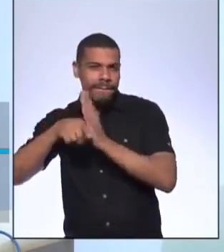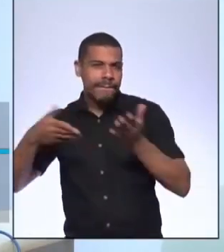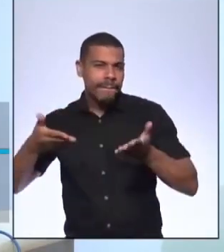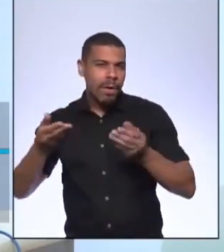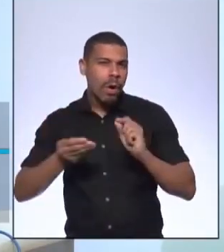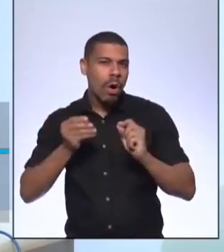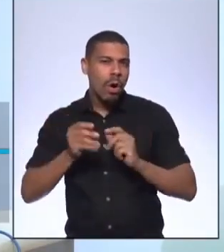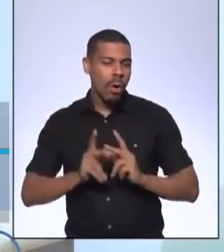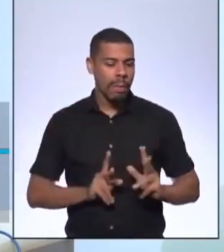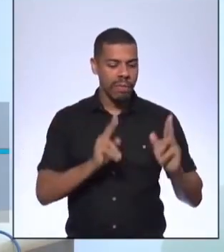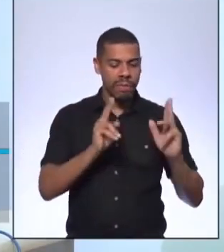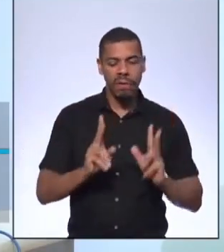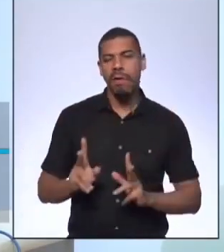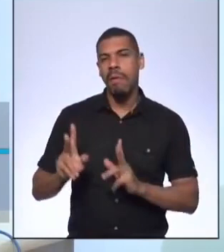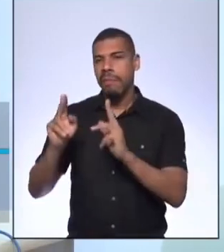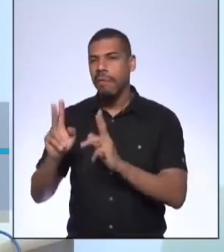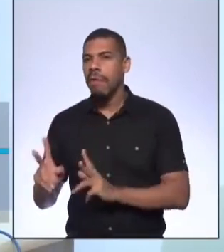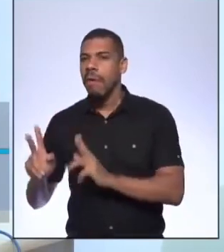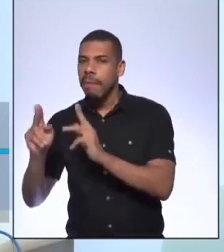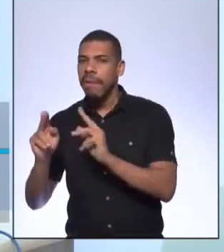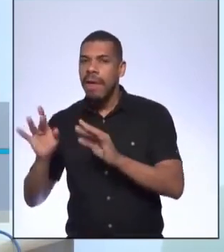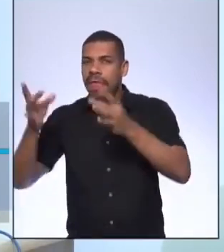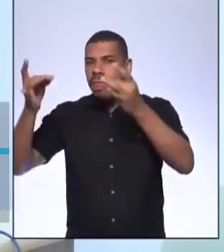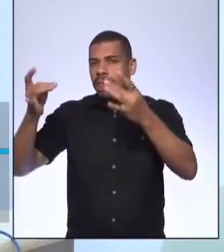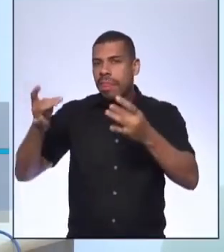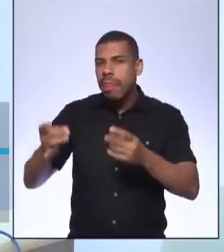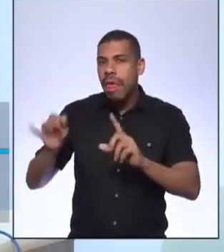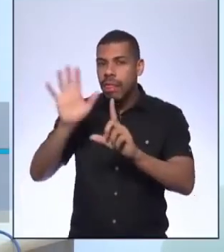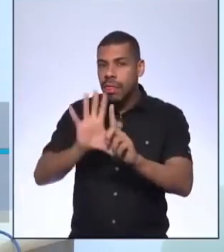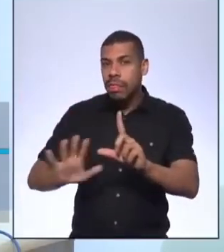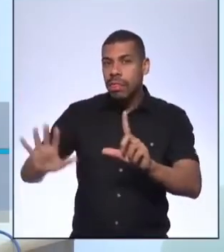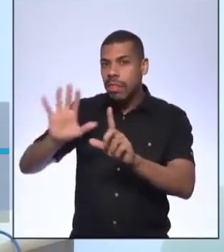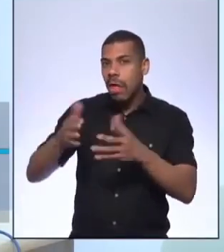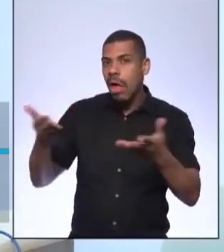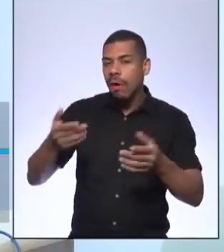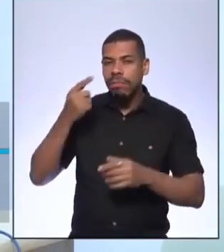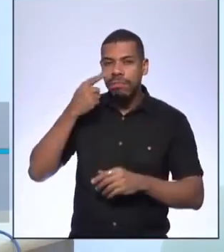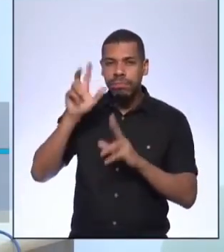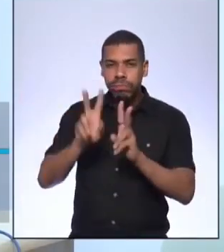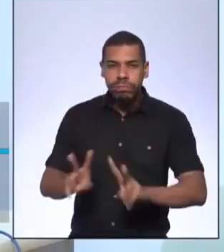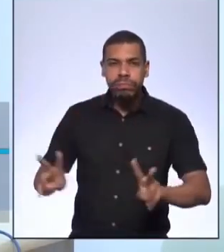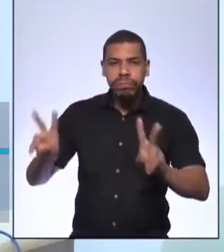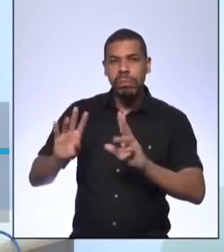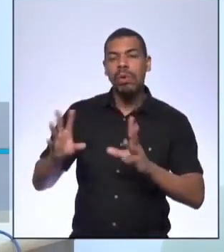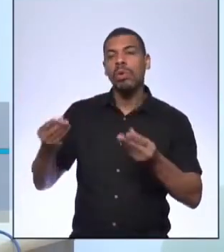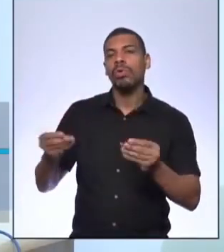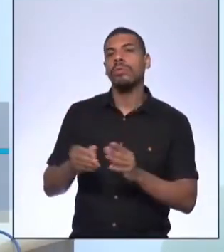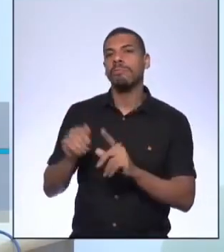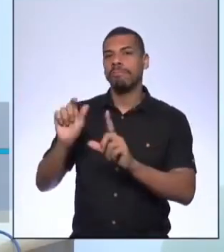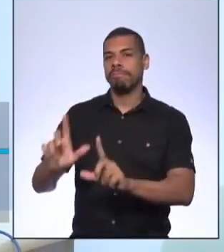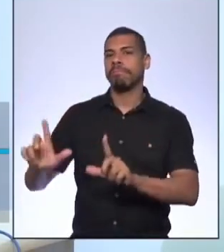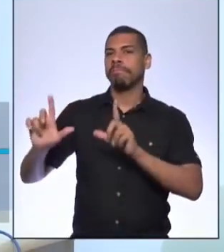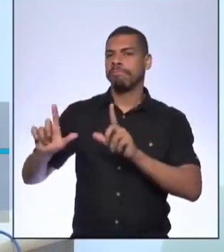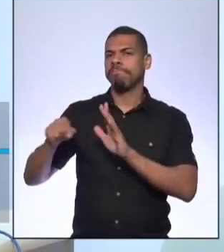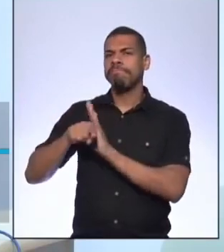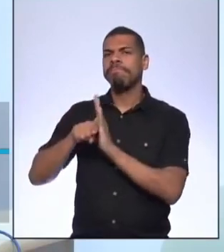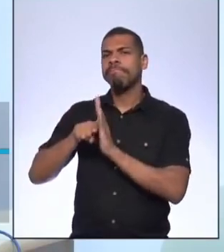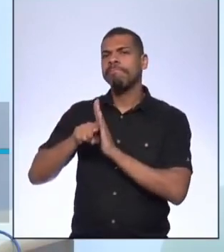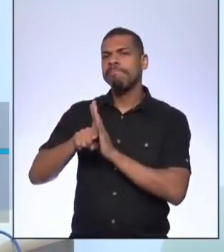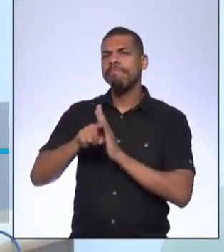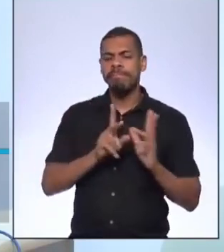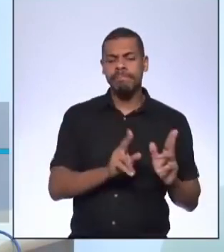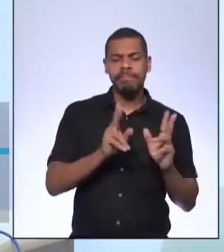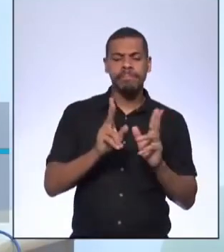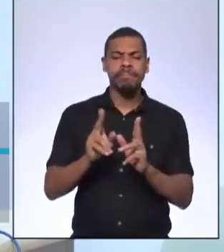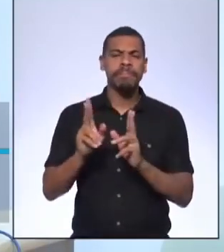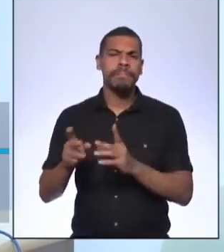com recortes, ou seja, com detalhes de toda essa cena que vocês observaram, né? E vocês vão analisar